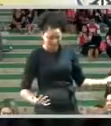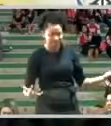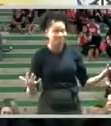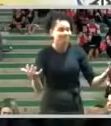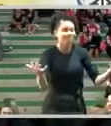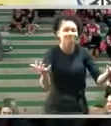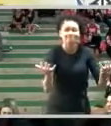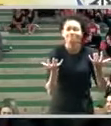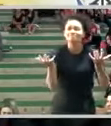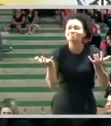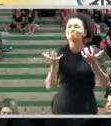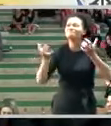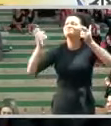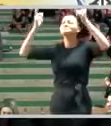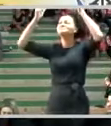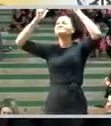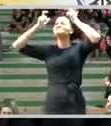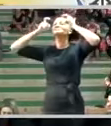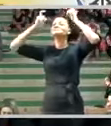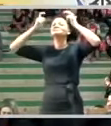Queremos um rei